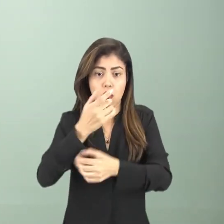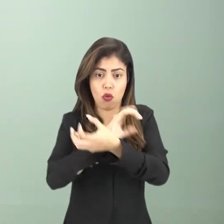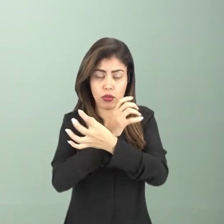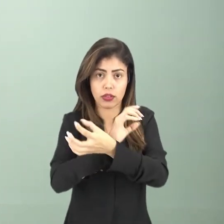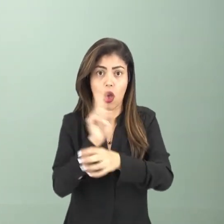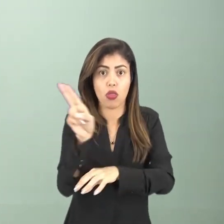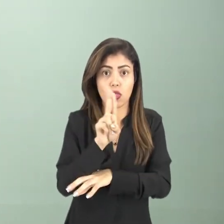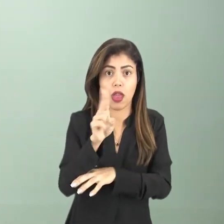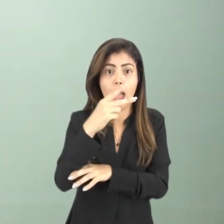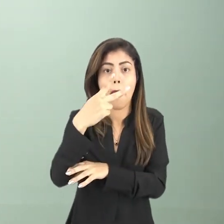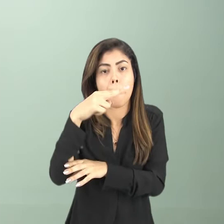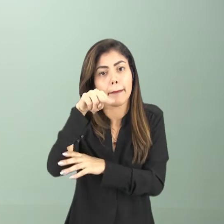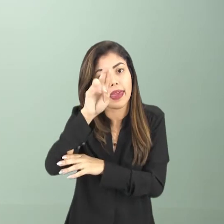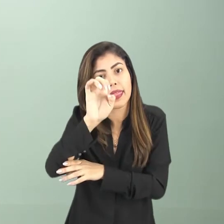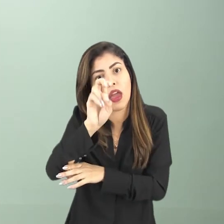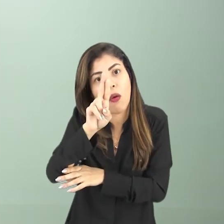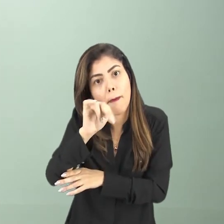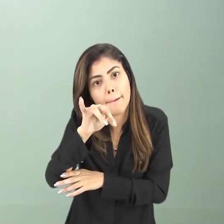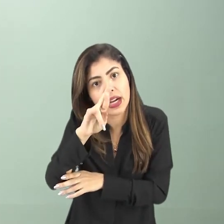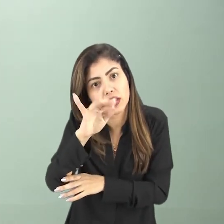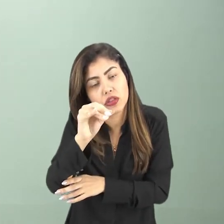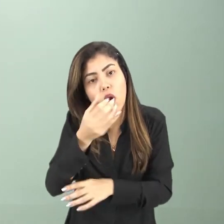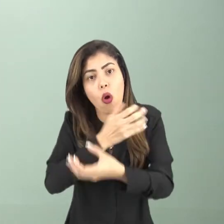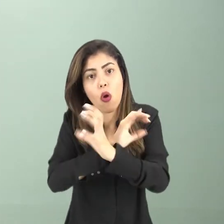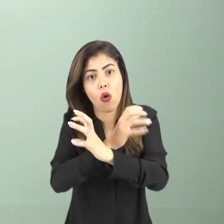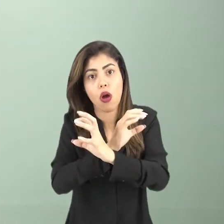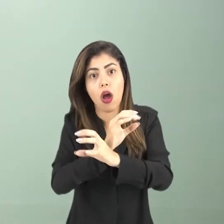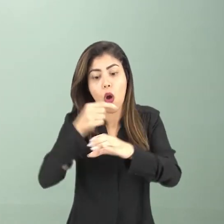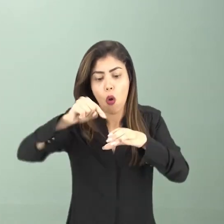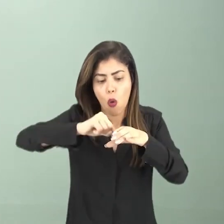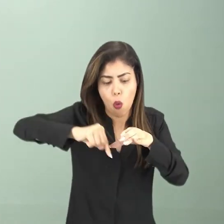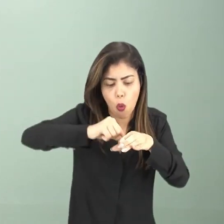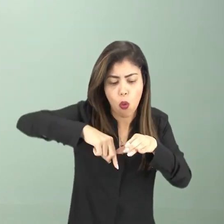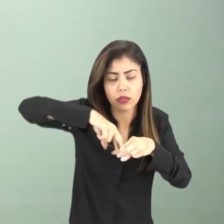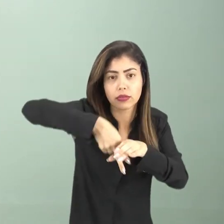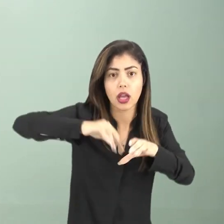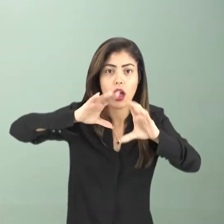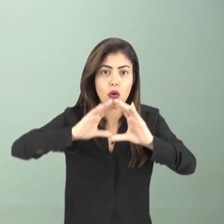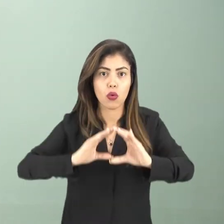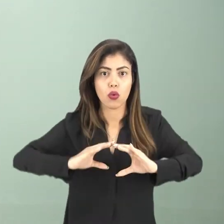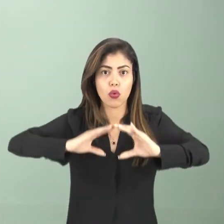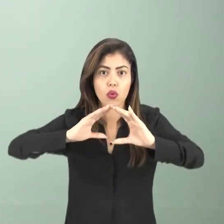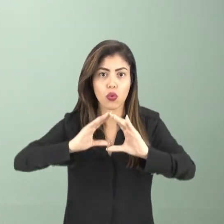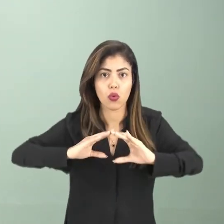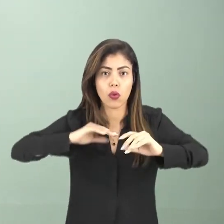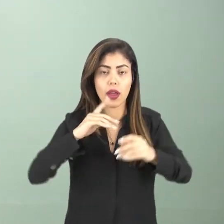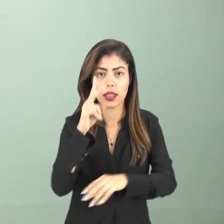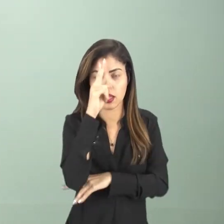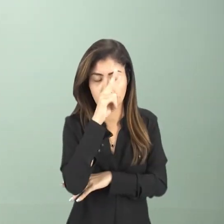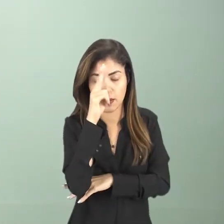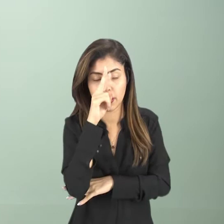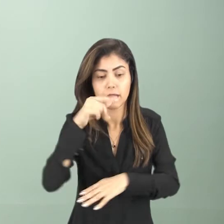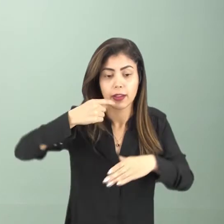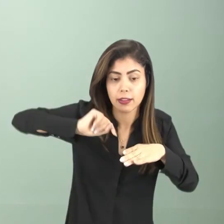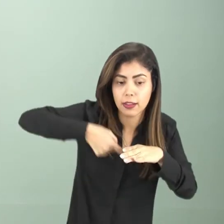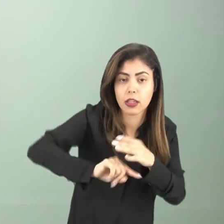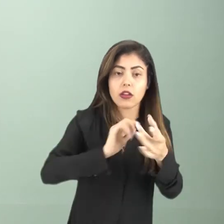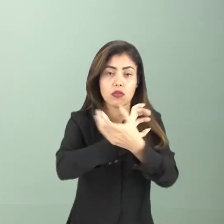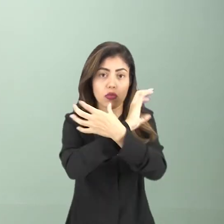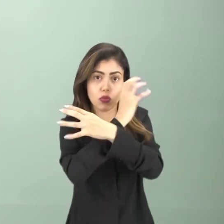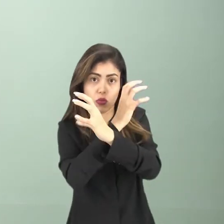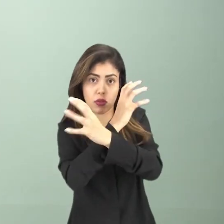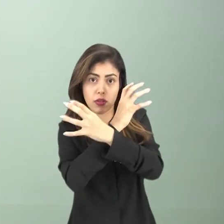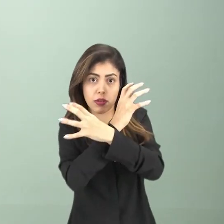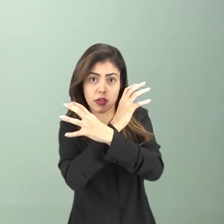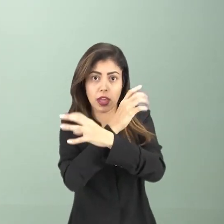ossos chamados pneumáticos, que são aqueles ossos ocos, os ossos leves. Lembrando que dentro dos nossos ossos a gente vai ter uma região